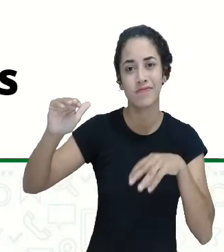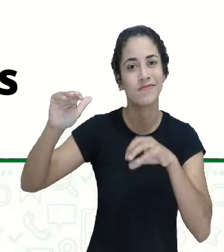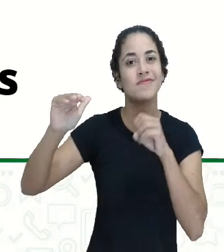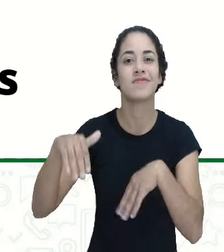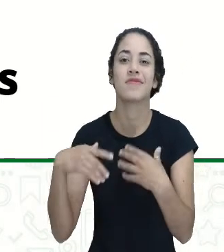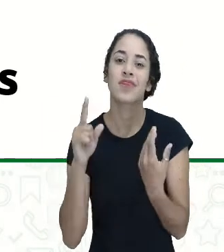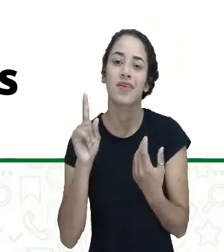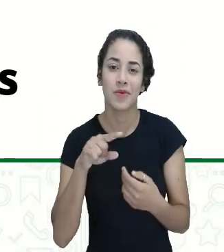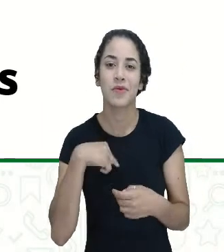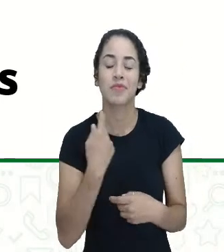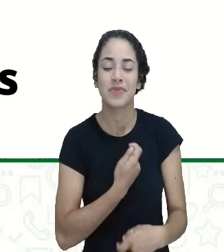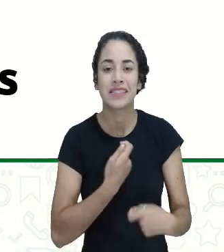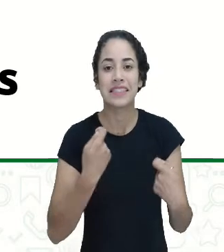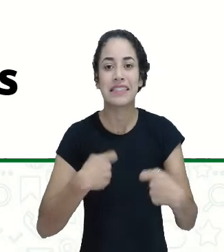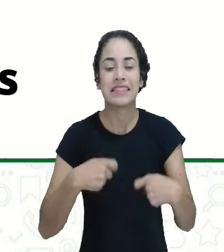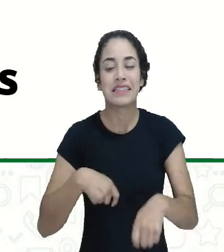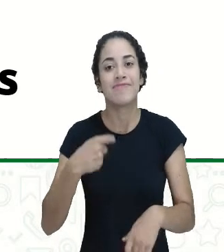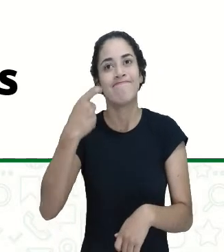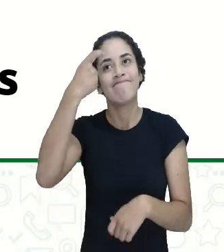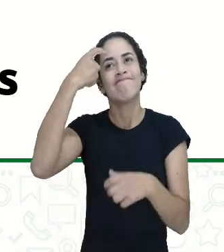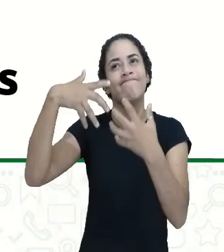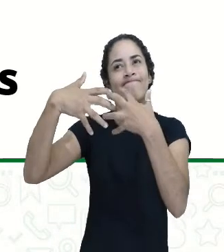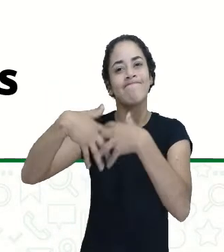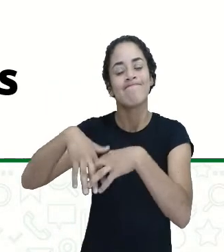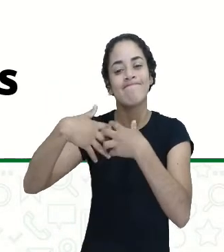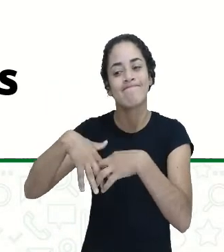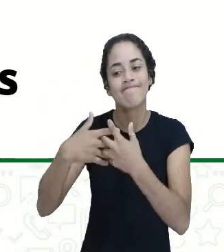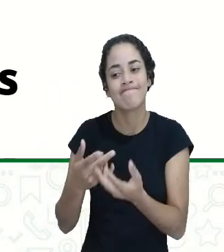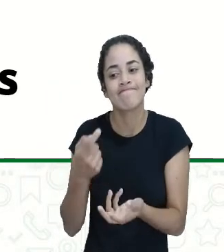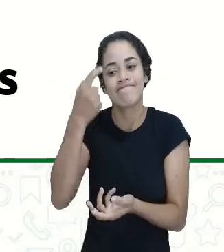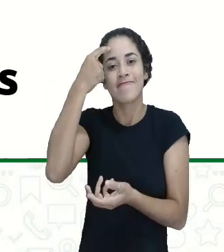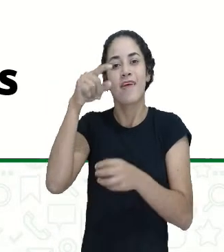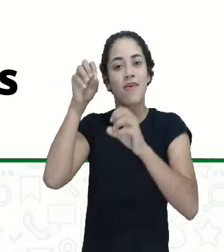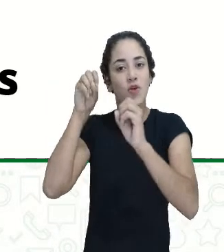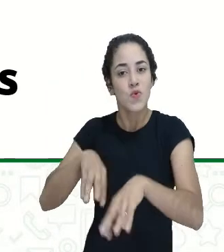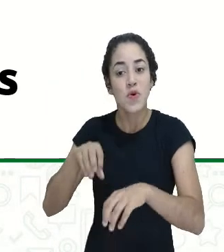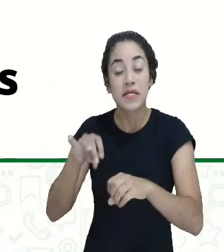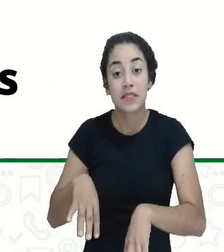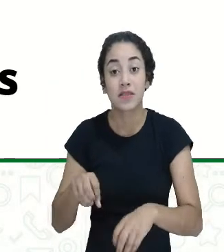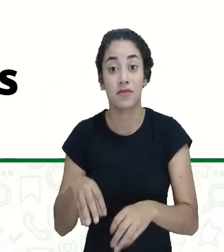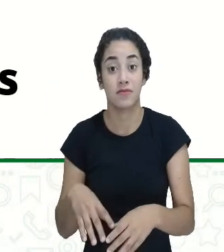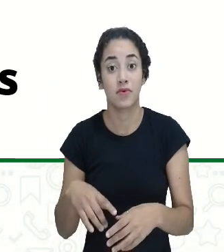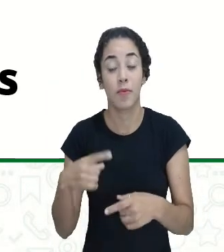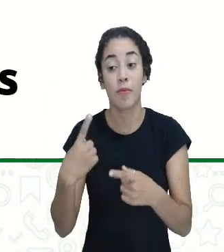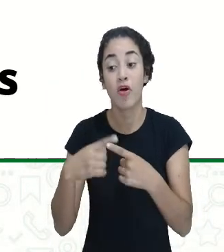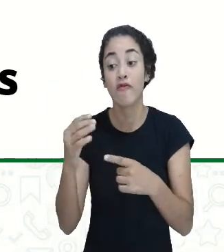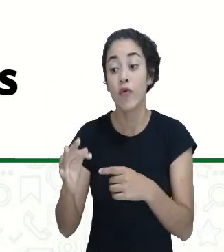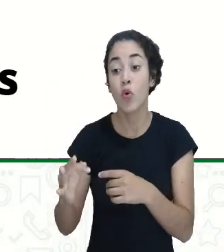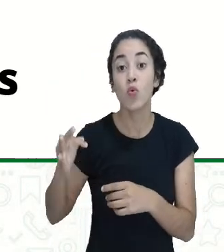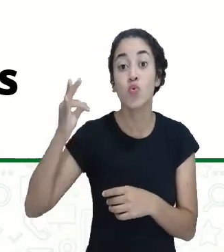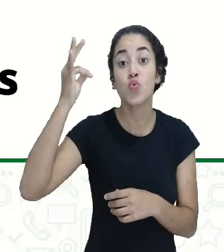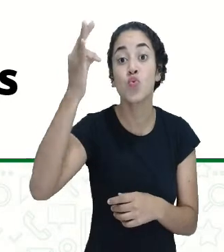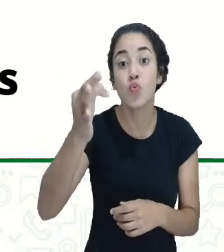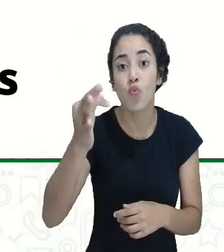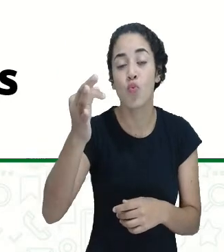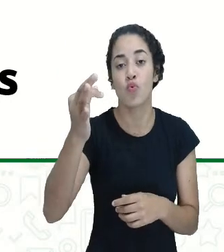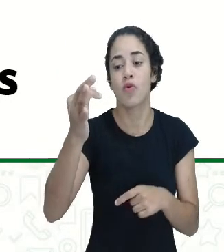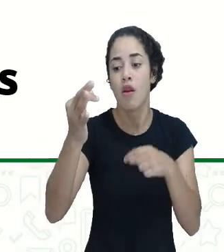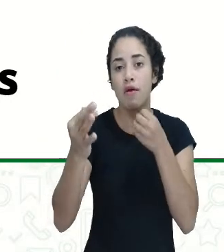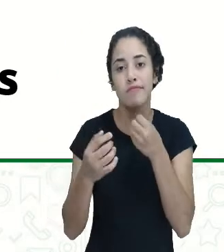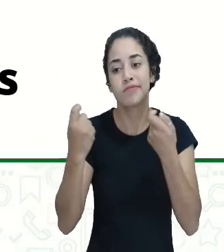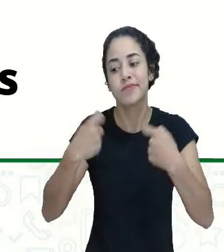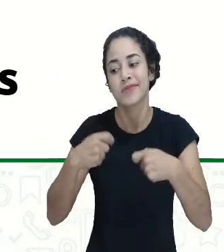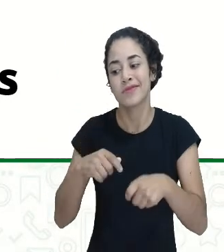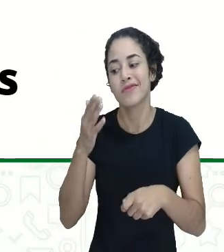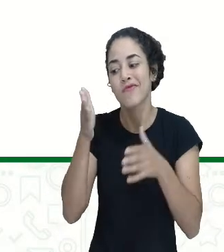de cuidar da educação, porque o nosso futuro depende dessas crianças que estão aí, não é? Então, vamos